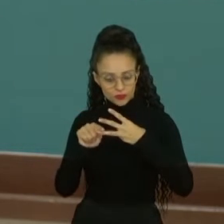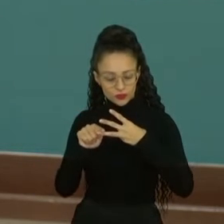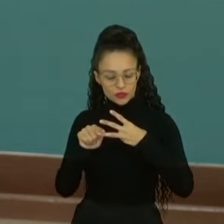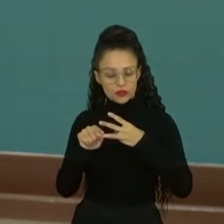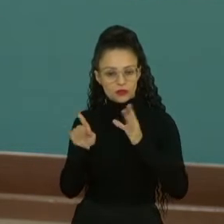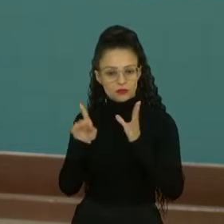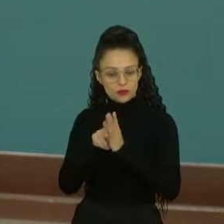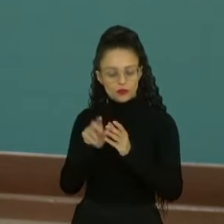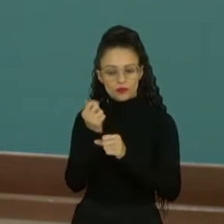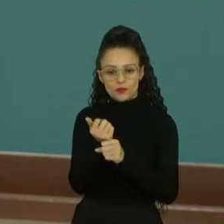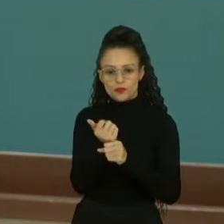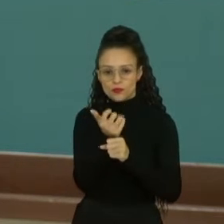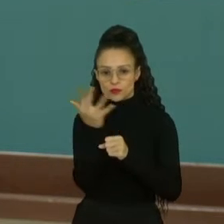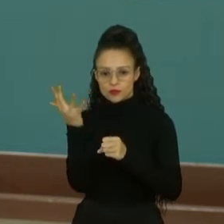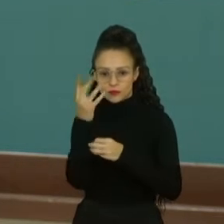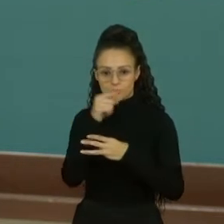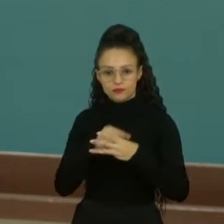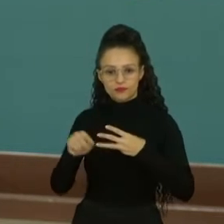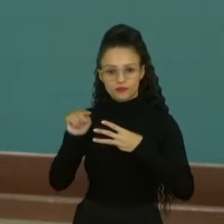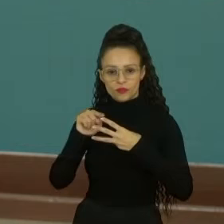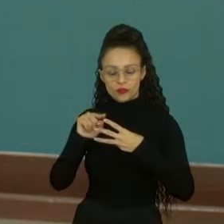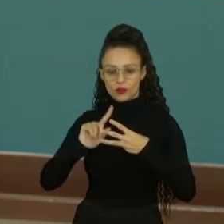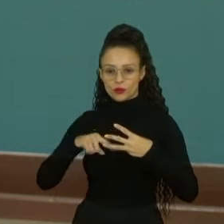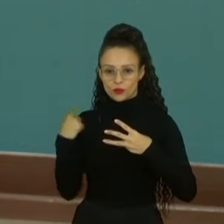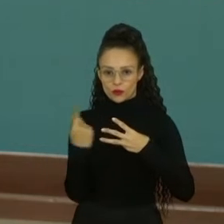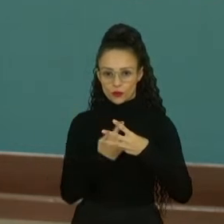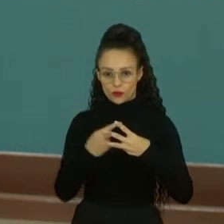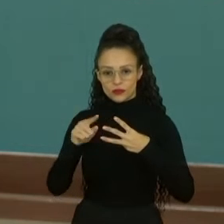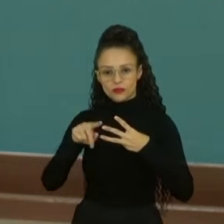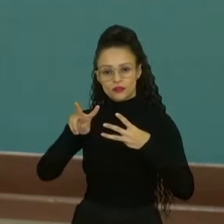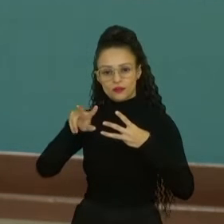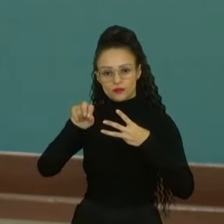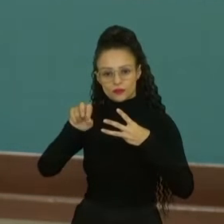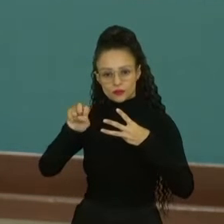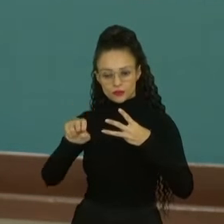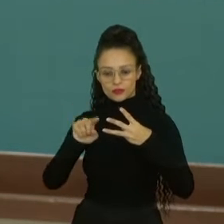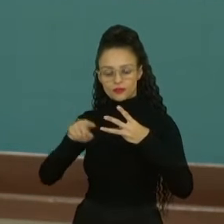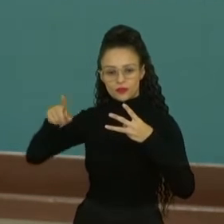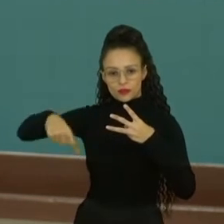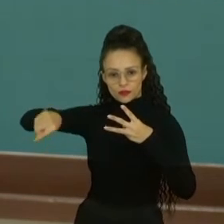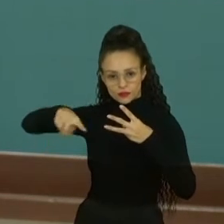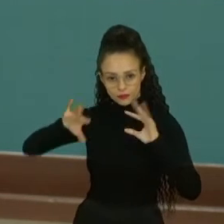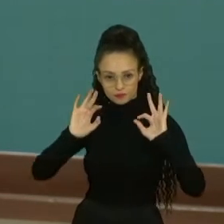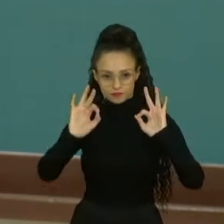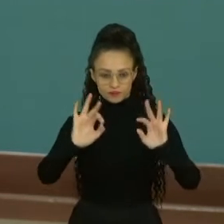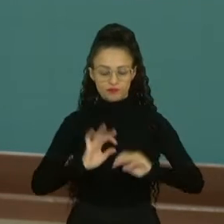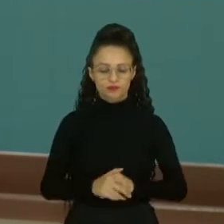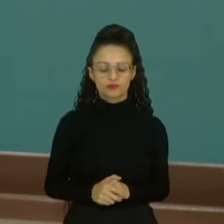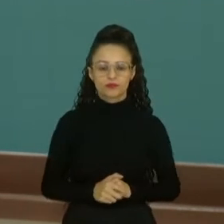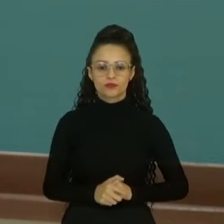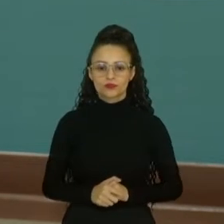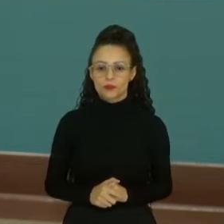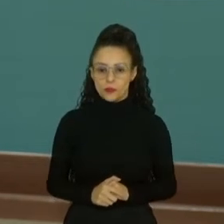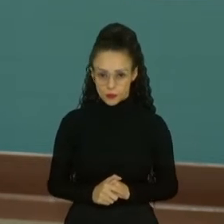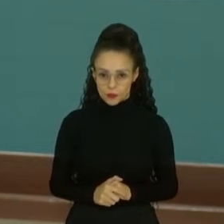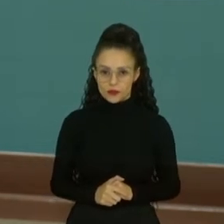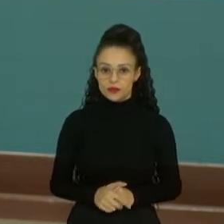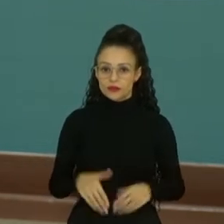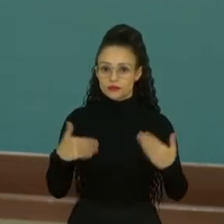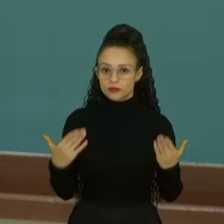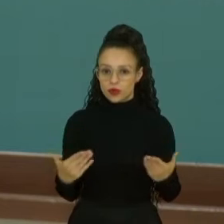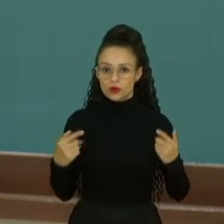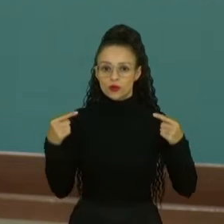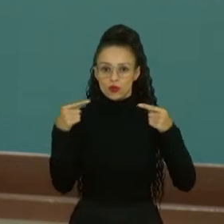e terceira pessoa do plural, que é o nós, o vós e o eles, certo? Perfeito? Então,